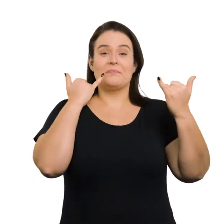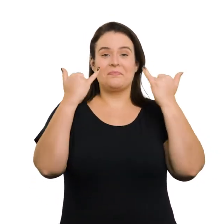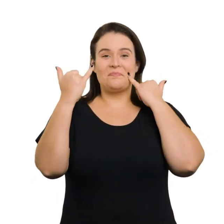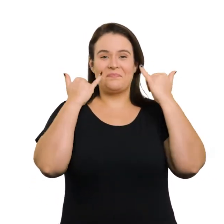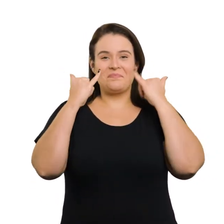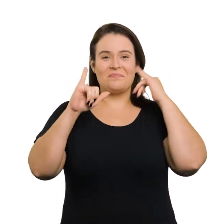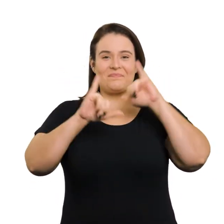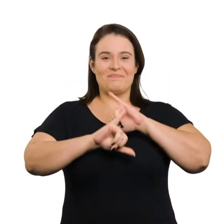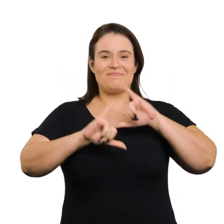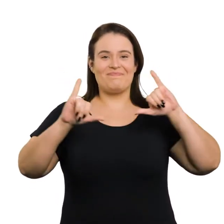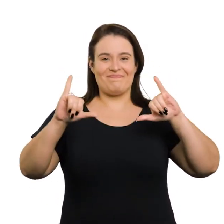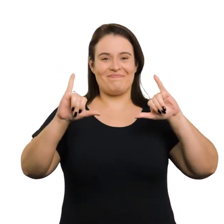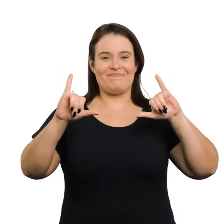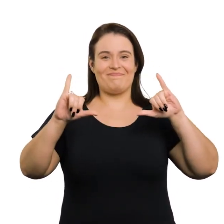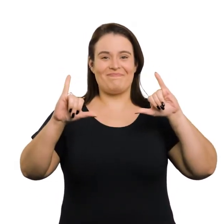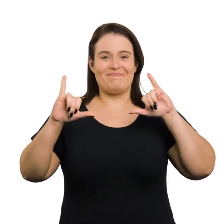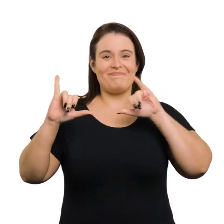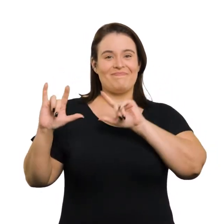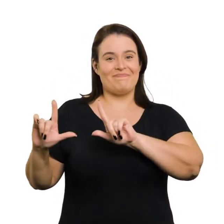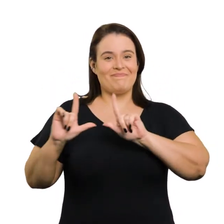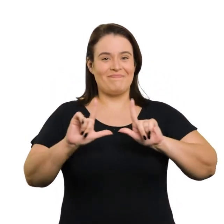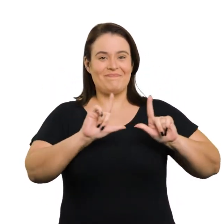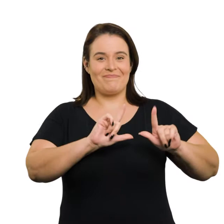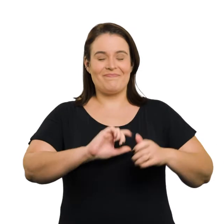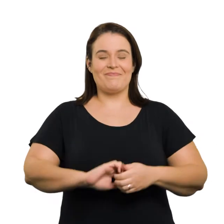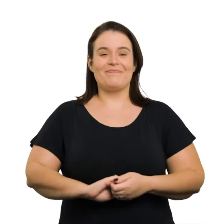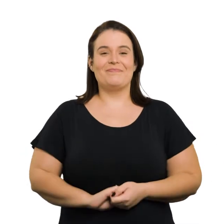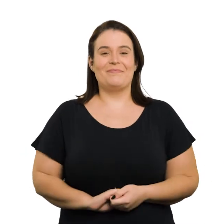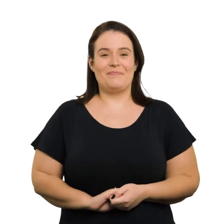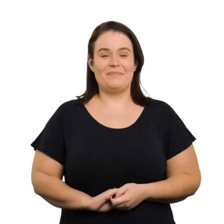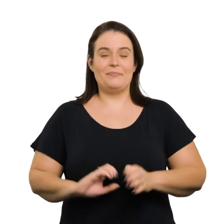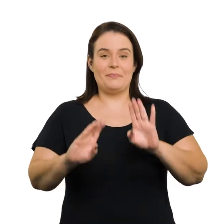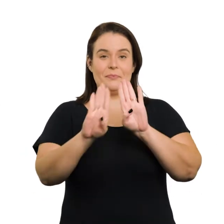Continuação do capítulo Informação e Sinalização.